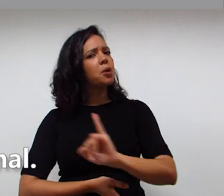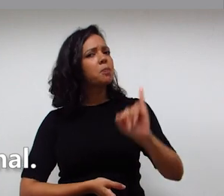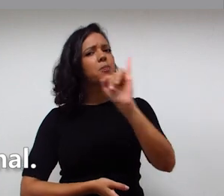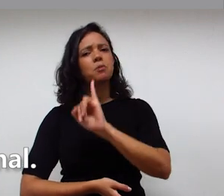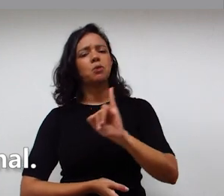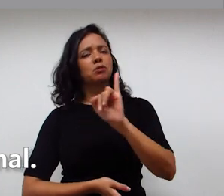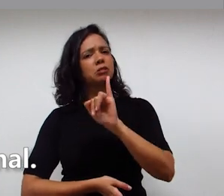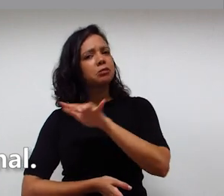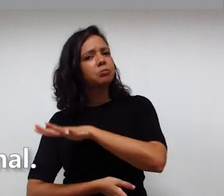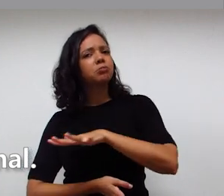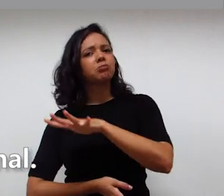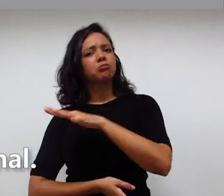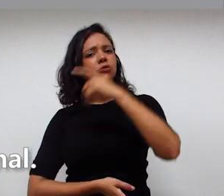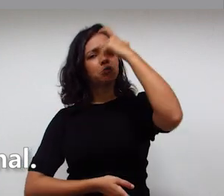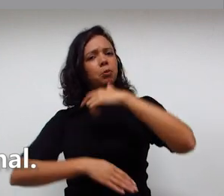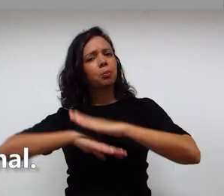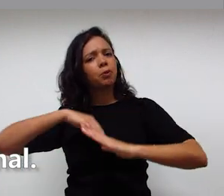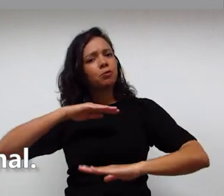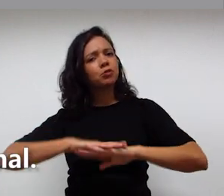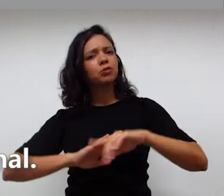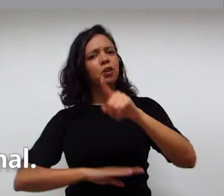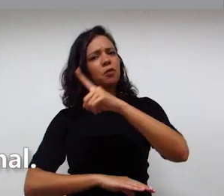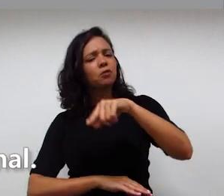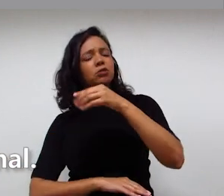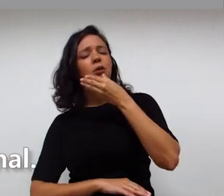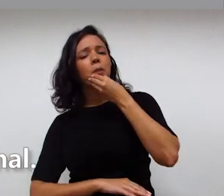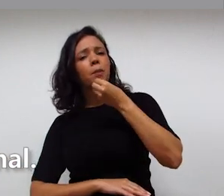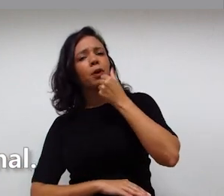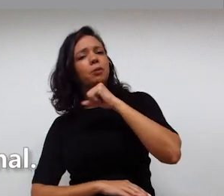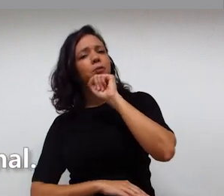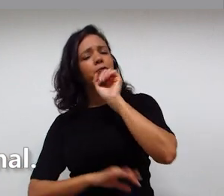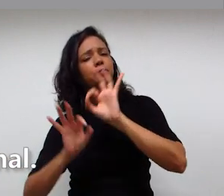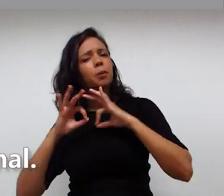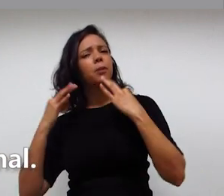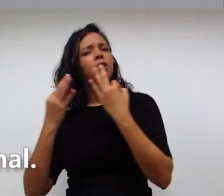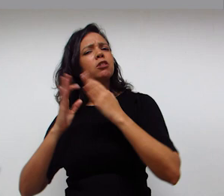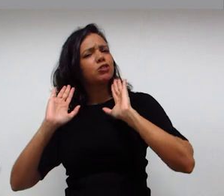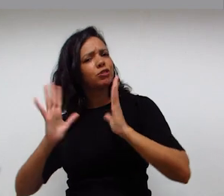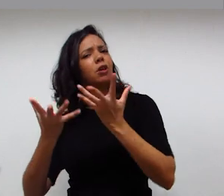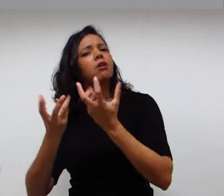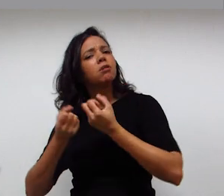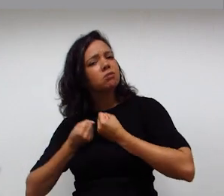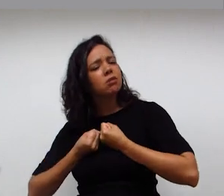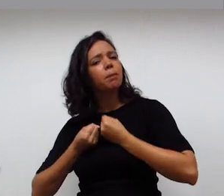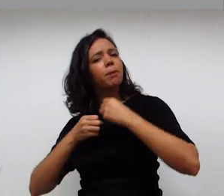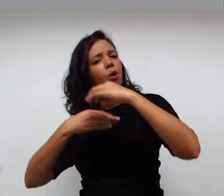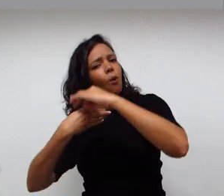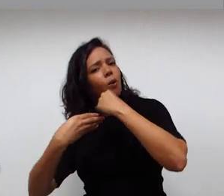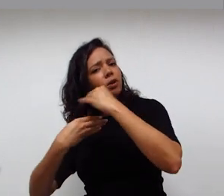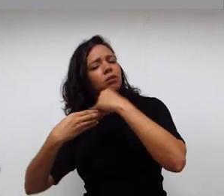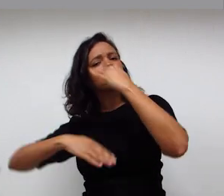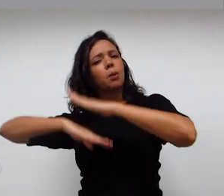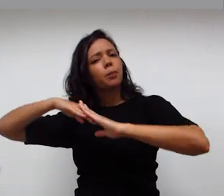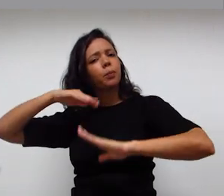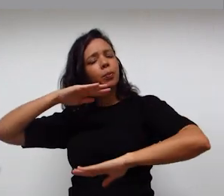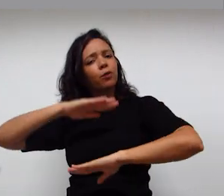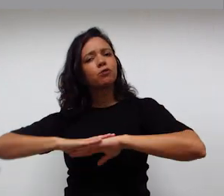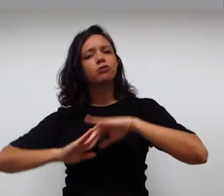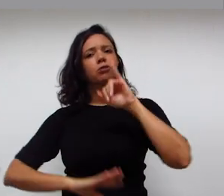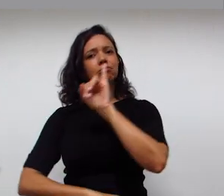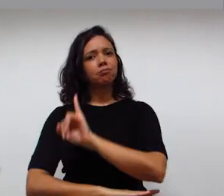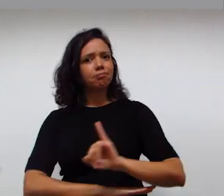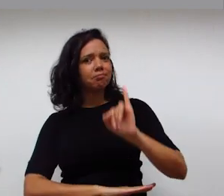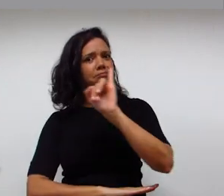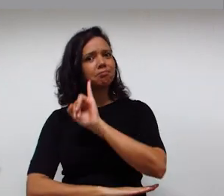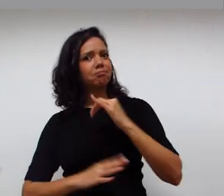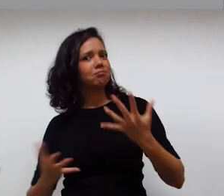vocês, pais, familiares, já devem ter recebido alguma orientação desse profissional sobre a importância da estimulação dessas atividades no